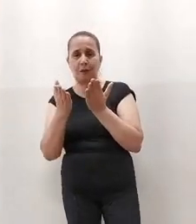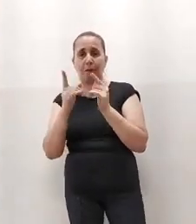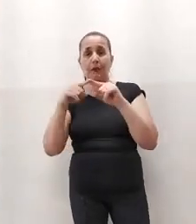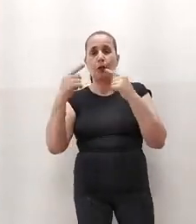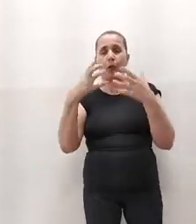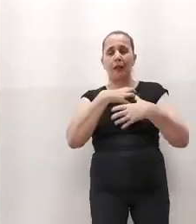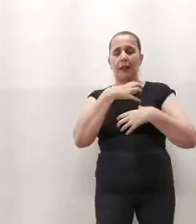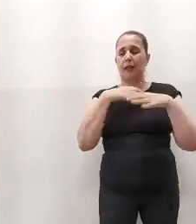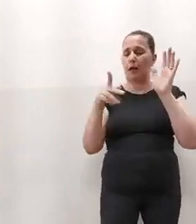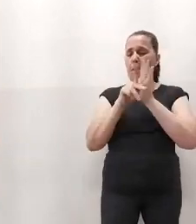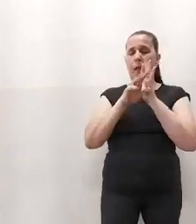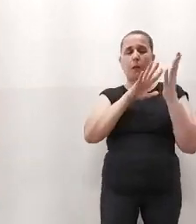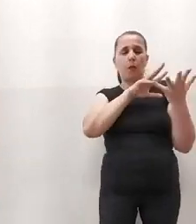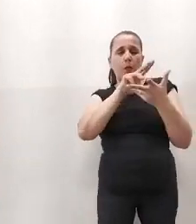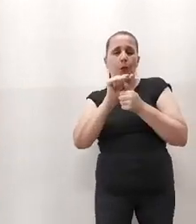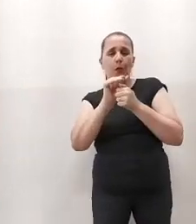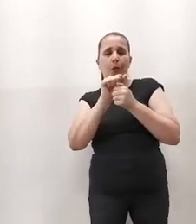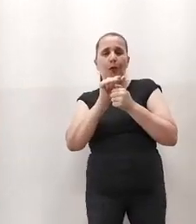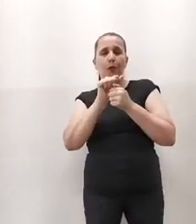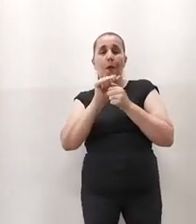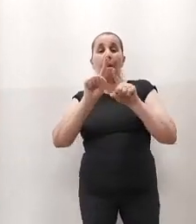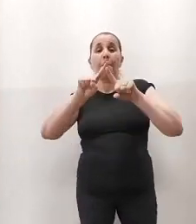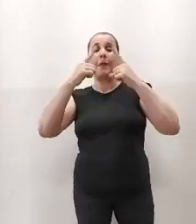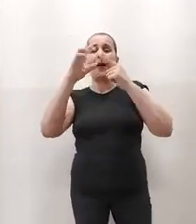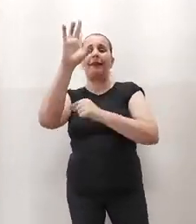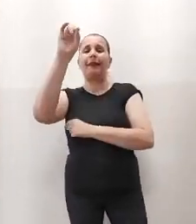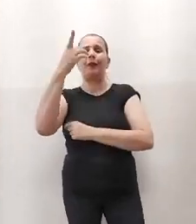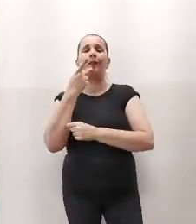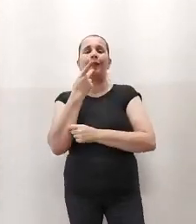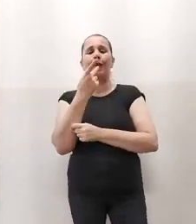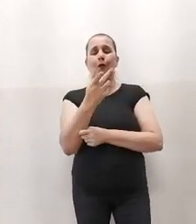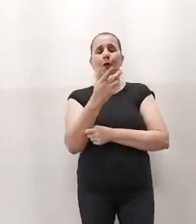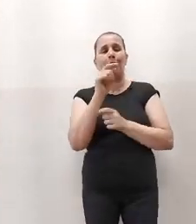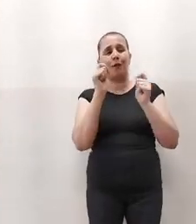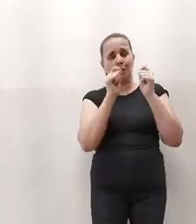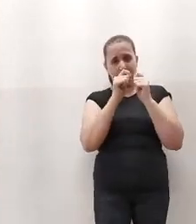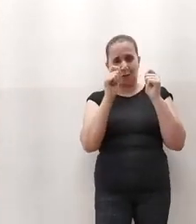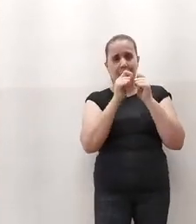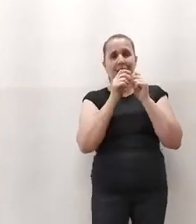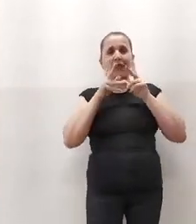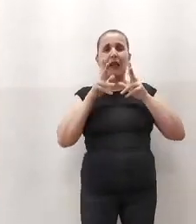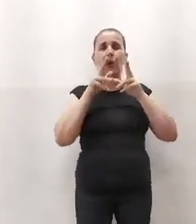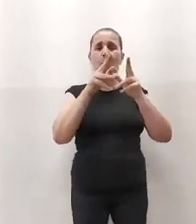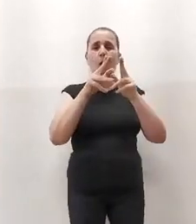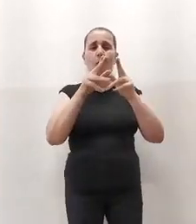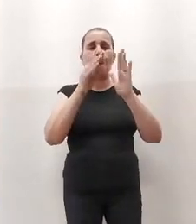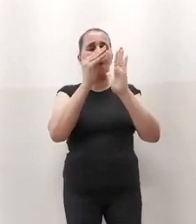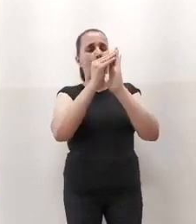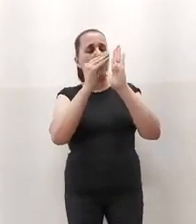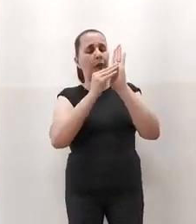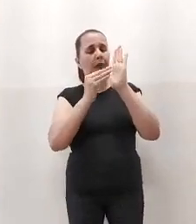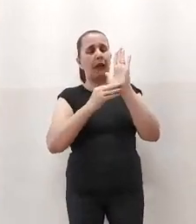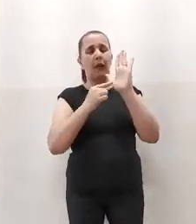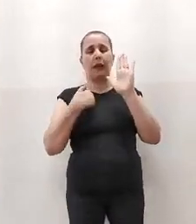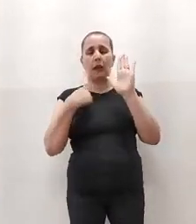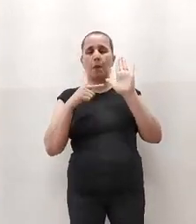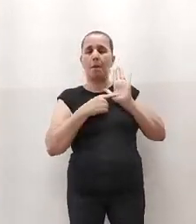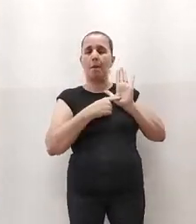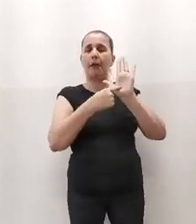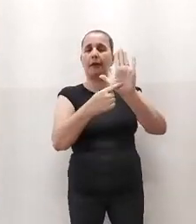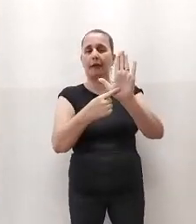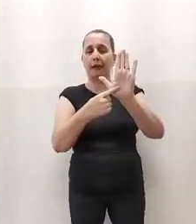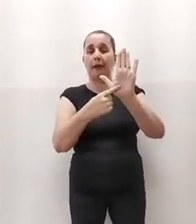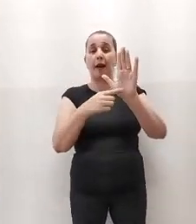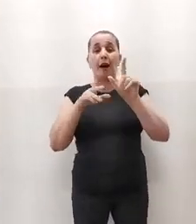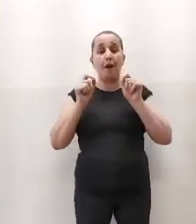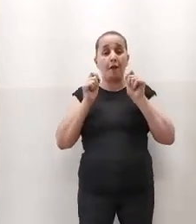tinha recebido no Egito. Mas Deus falou para ele, faça igual o modelo que eu te mostrei,